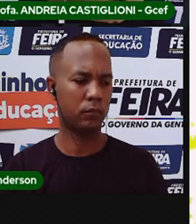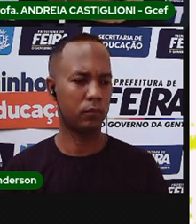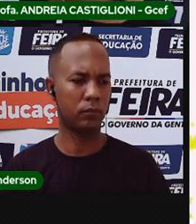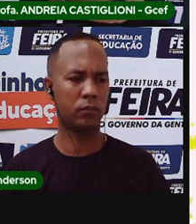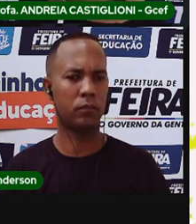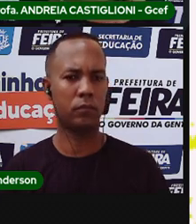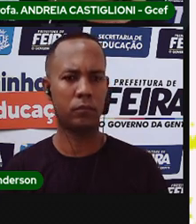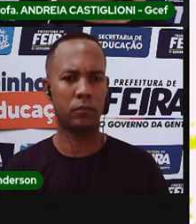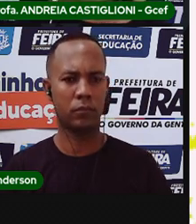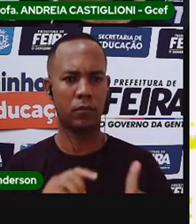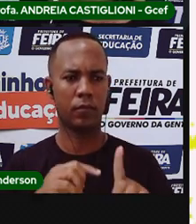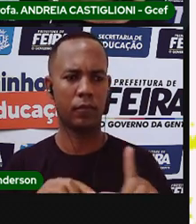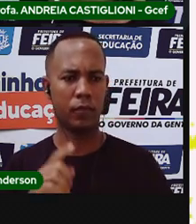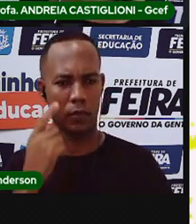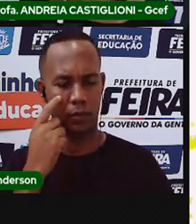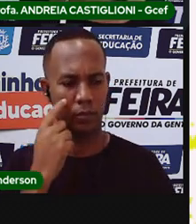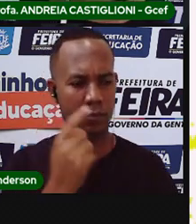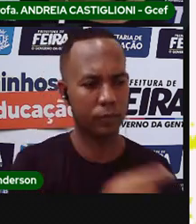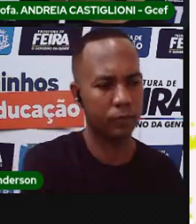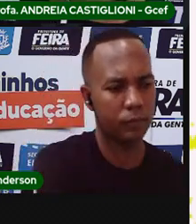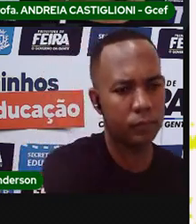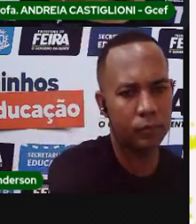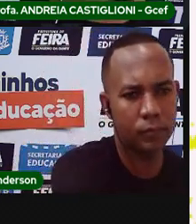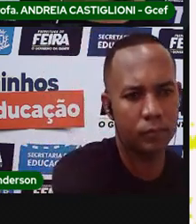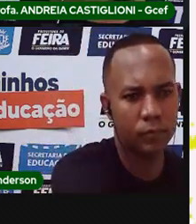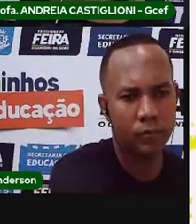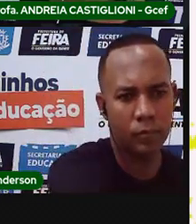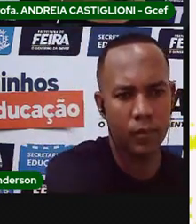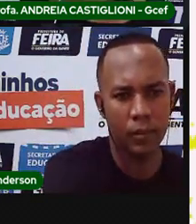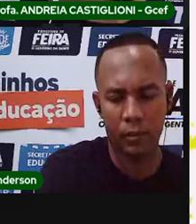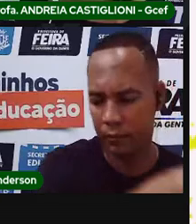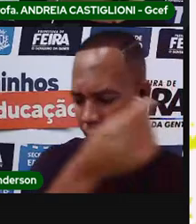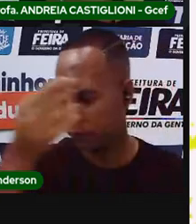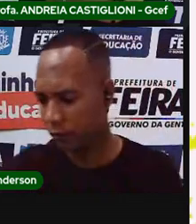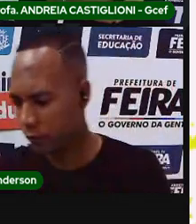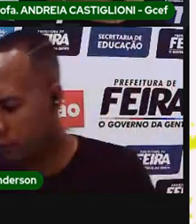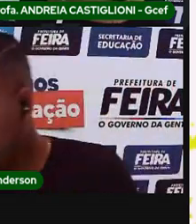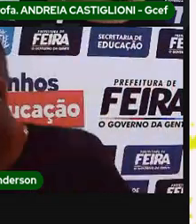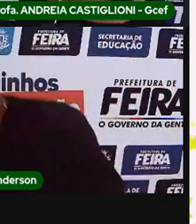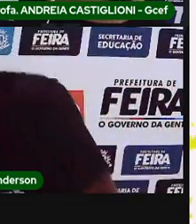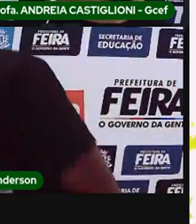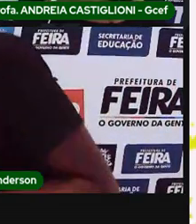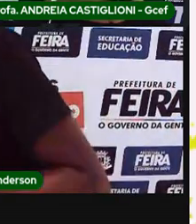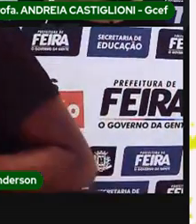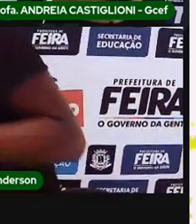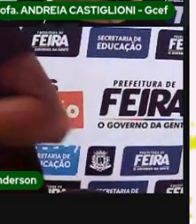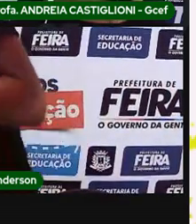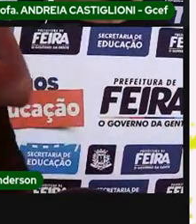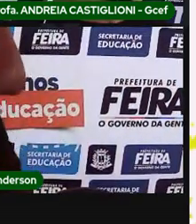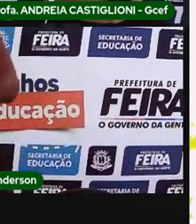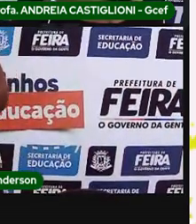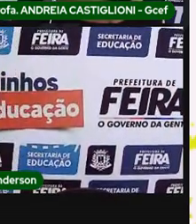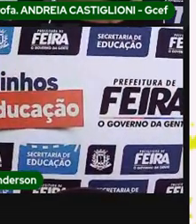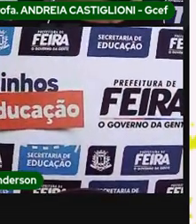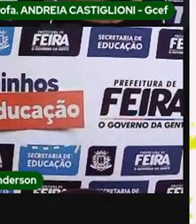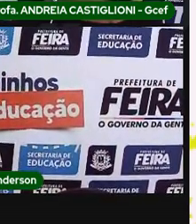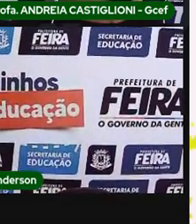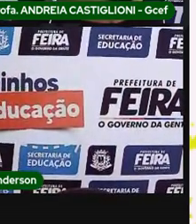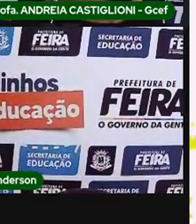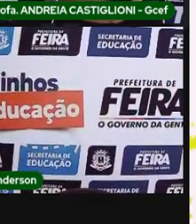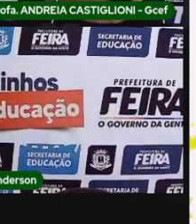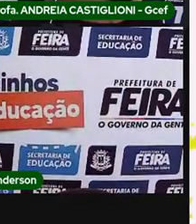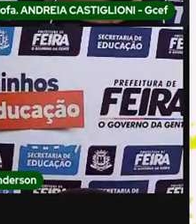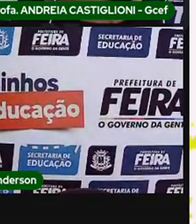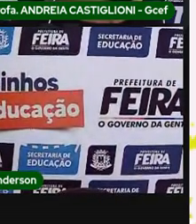O link está aí. Posta o link. Posta o link no Tec, que alguns alunos não estão